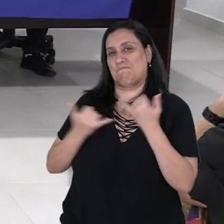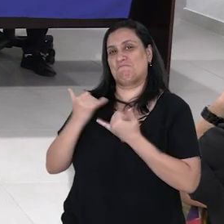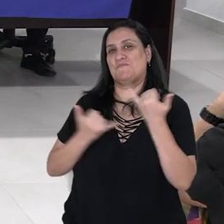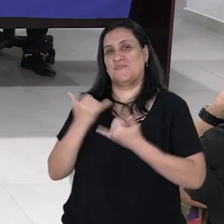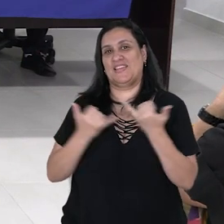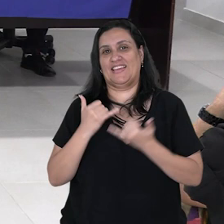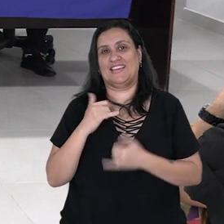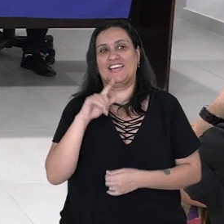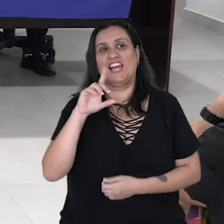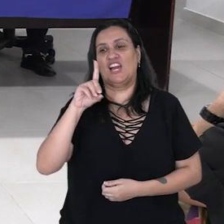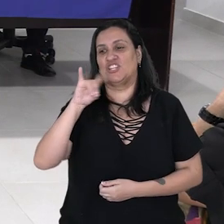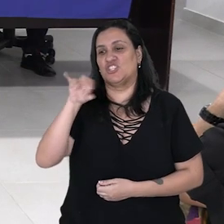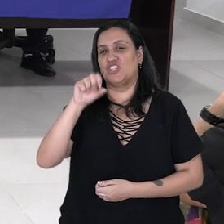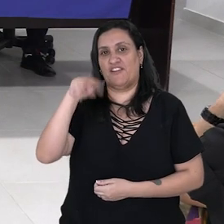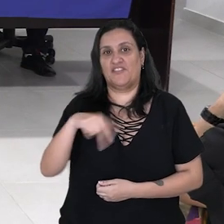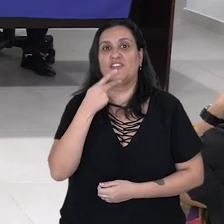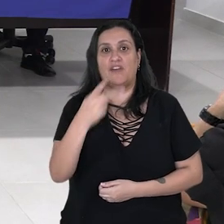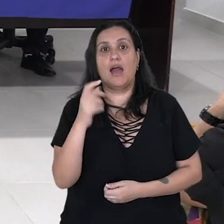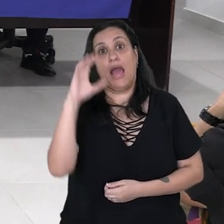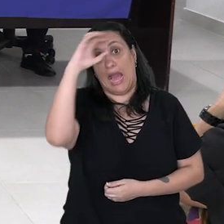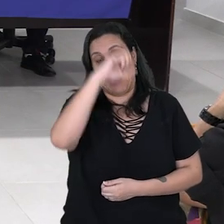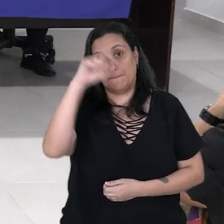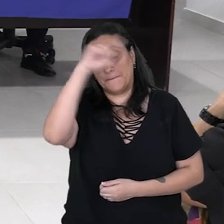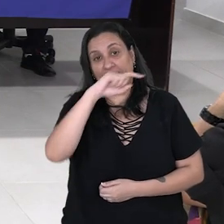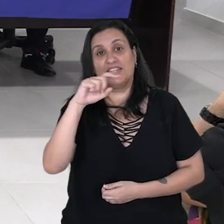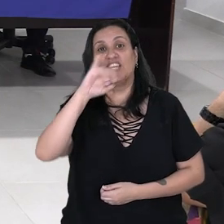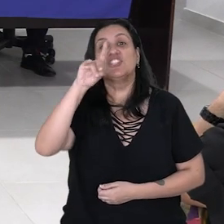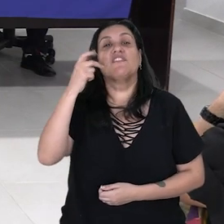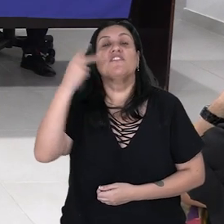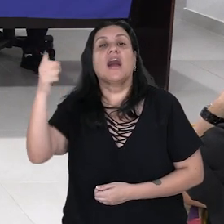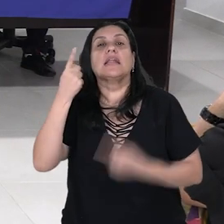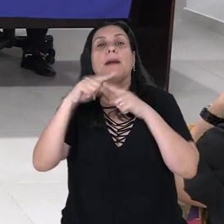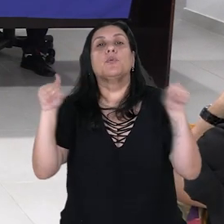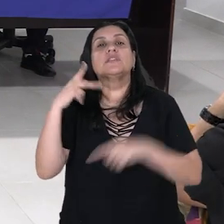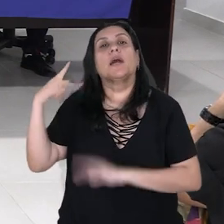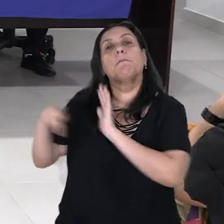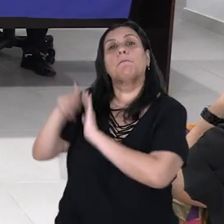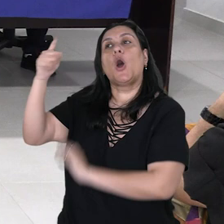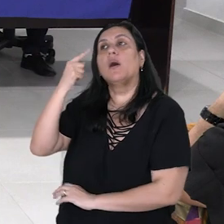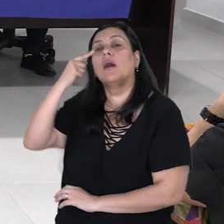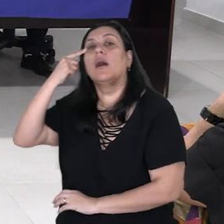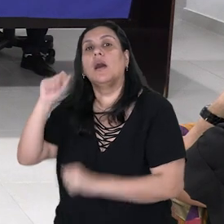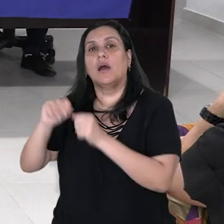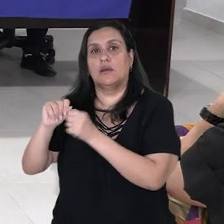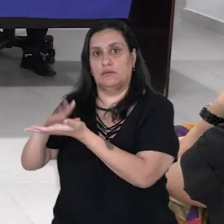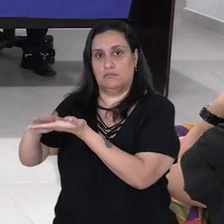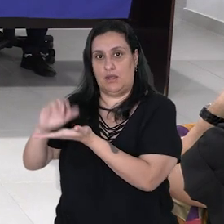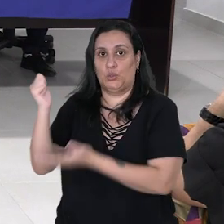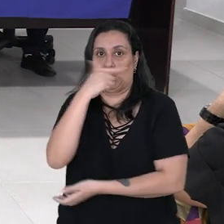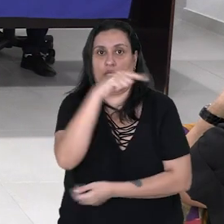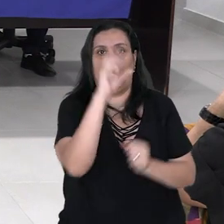o Djavan estava certo. Realmente é mais fácil aprender japonês em braille, porque no Japão eles usam o alfabeto latino em